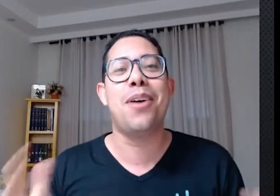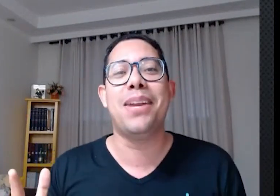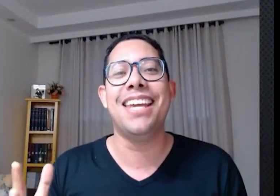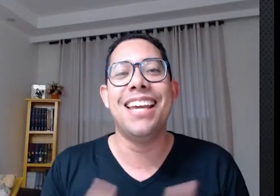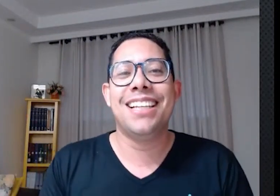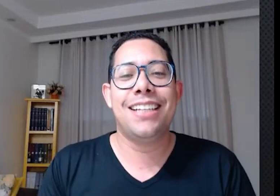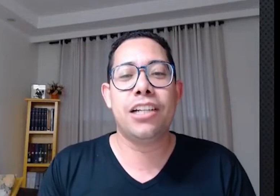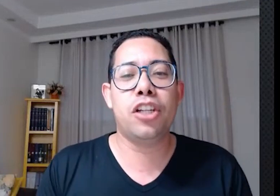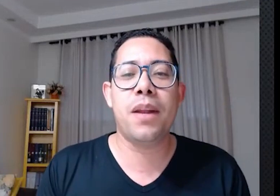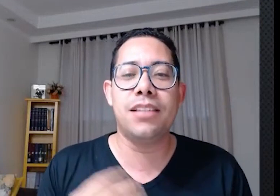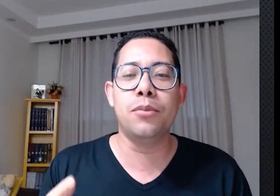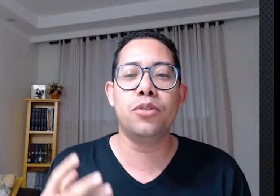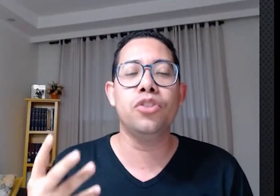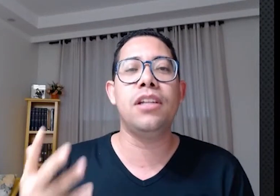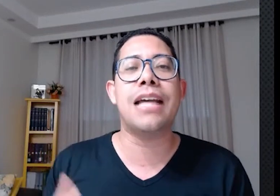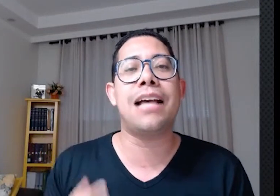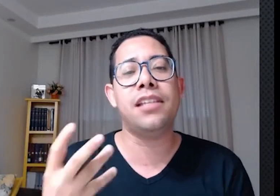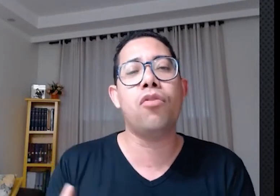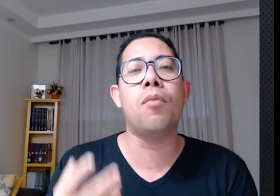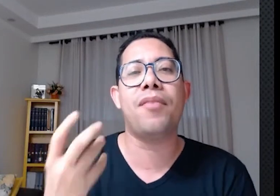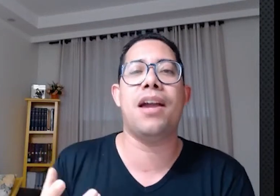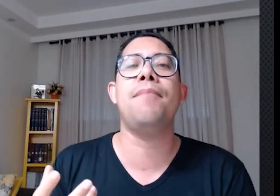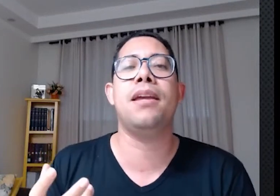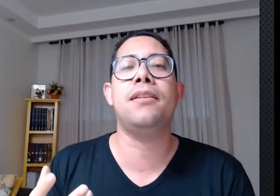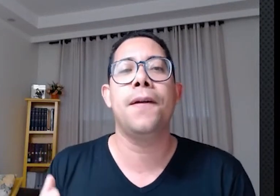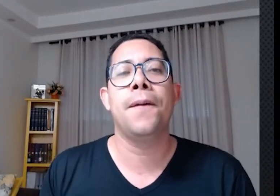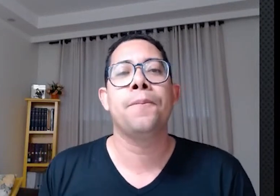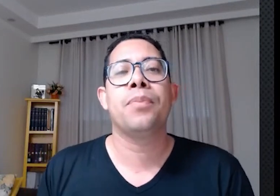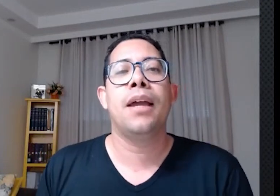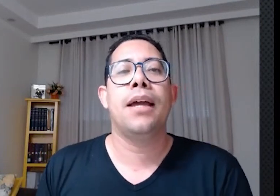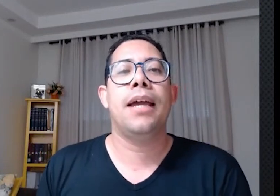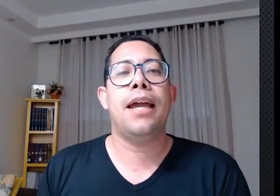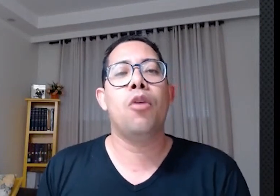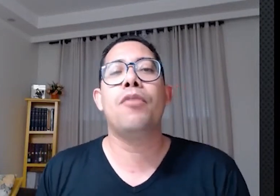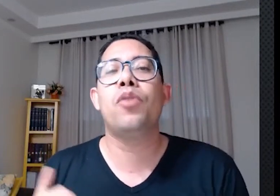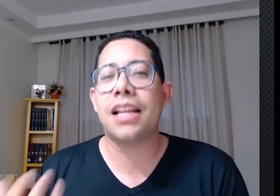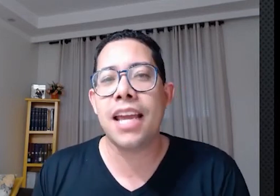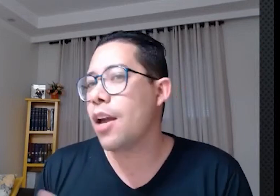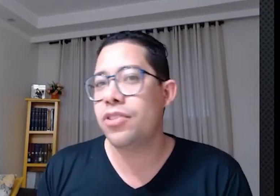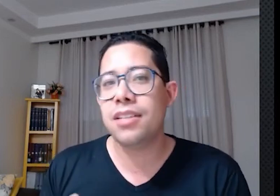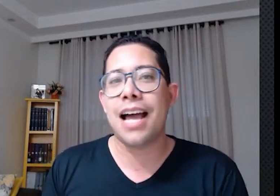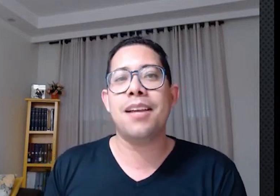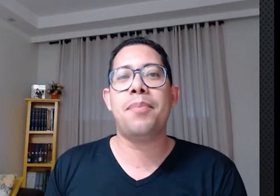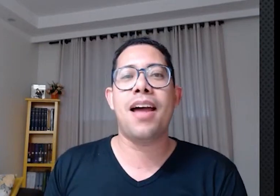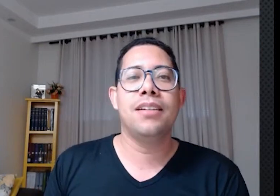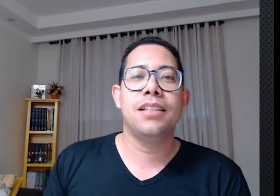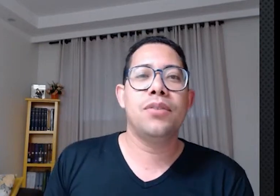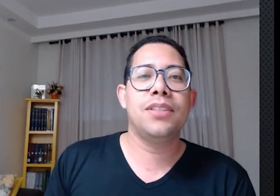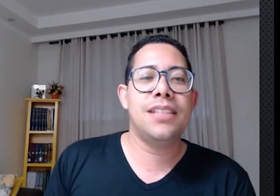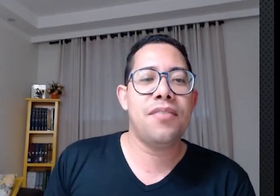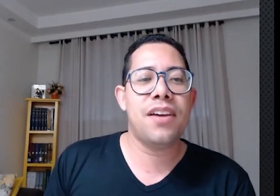não é só abrir, certo? Nós precisamos utilizar, assim como uma ferramenta, uma furadeira é utilizada